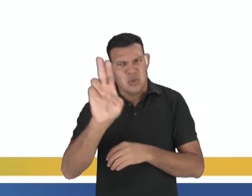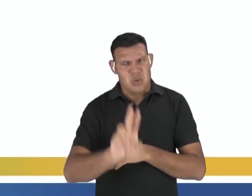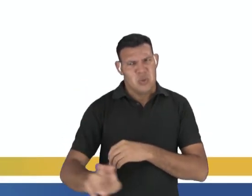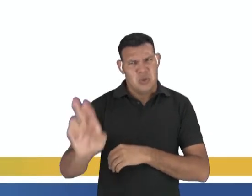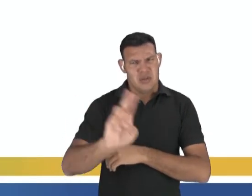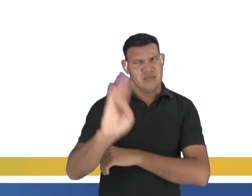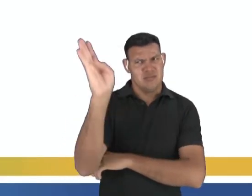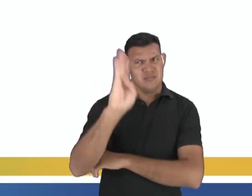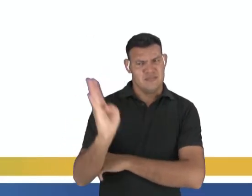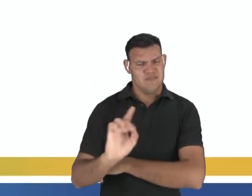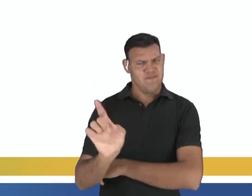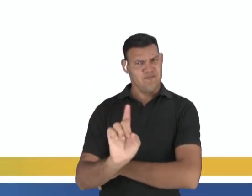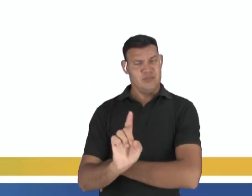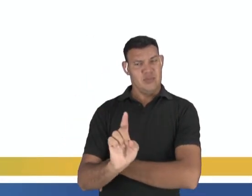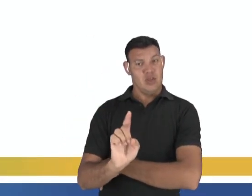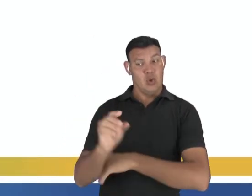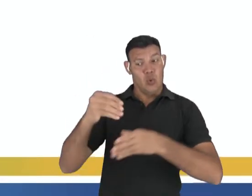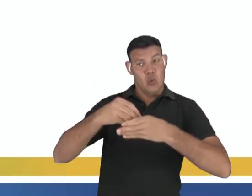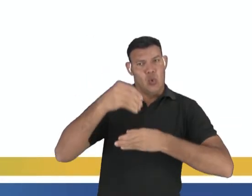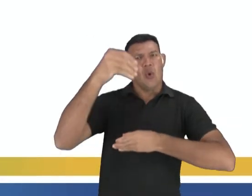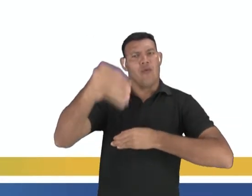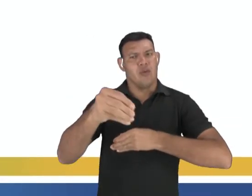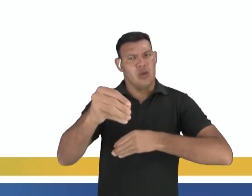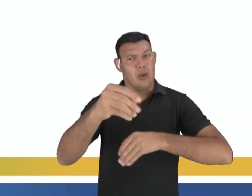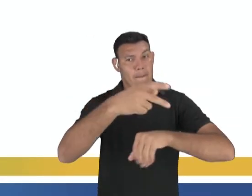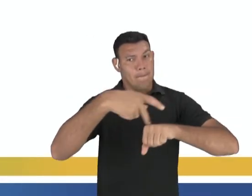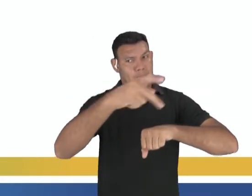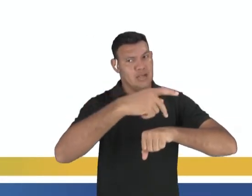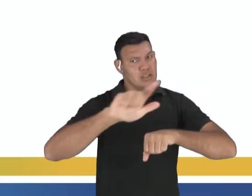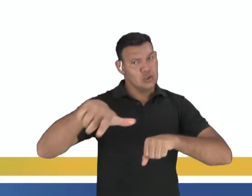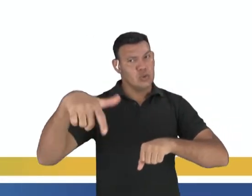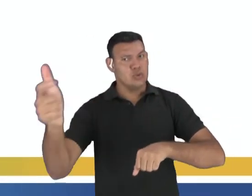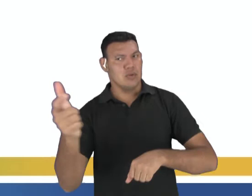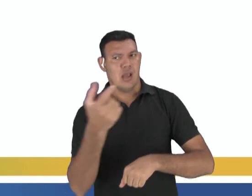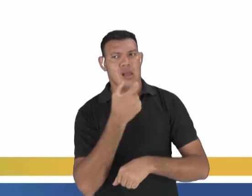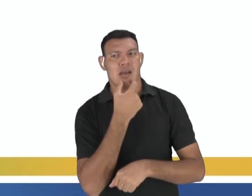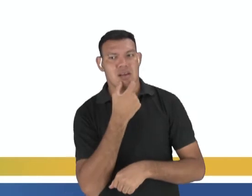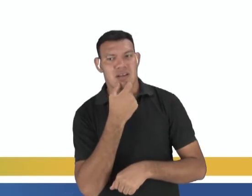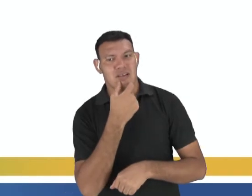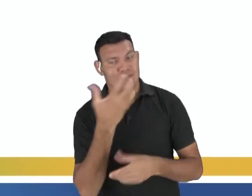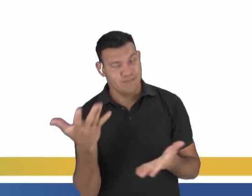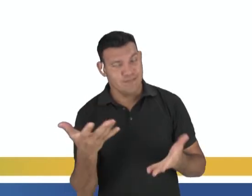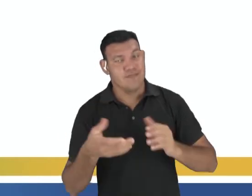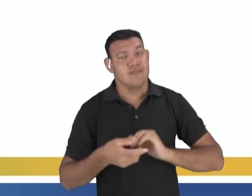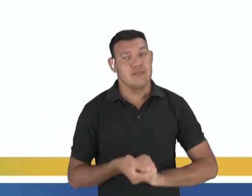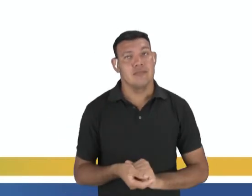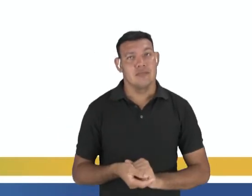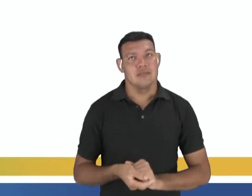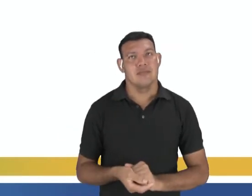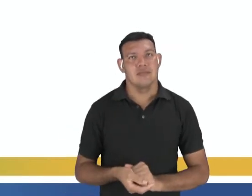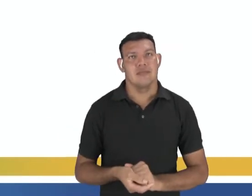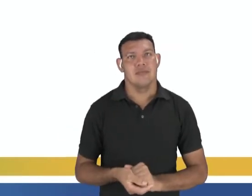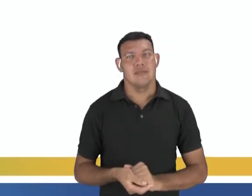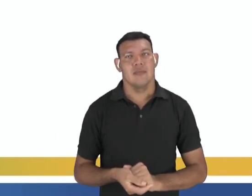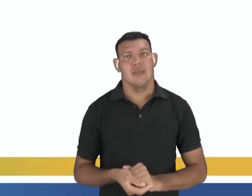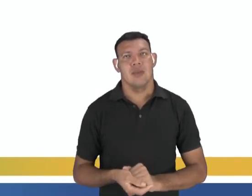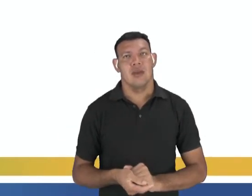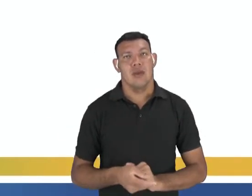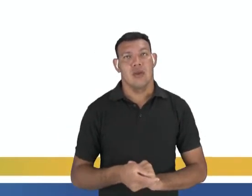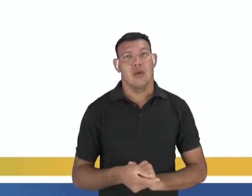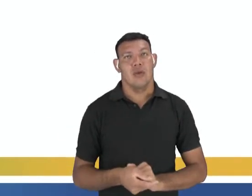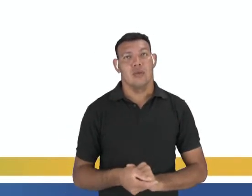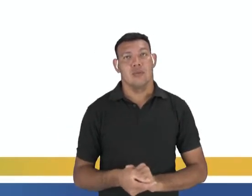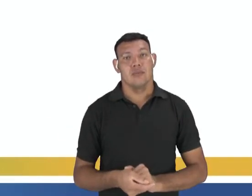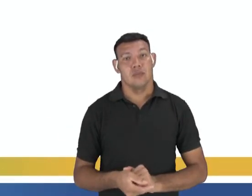é mas ela é bastante usada em alguns países de língua inglesa uma polegada é equivalente a